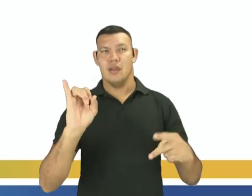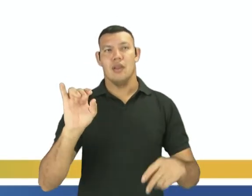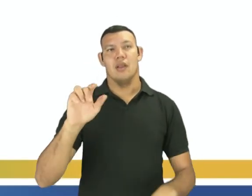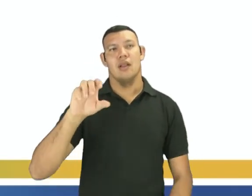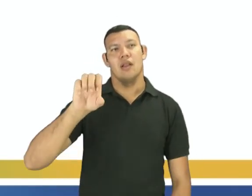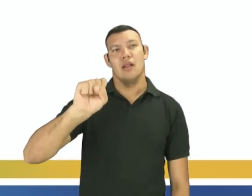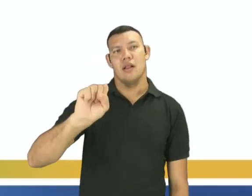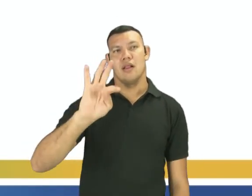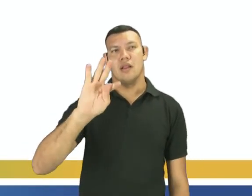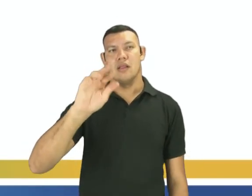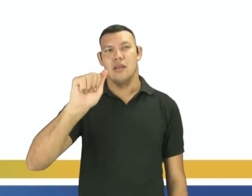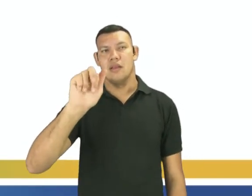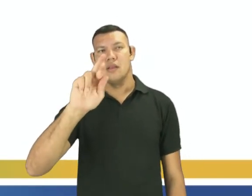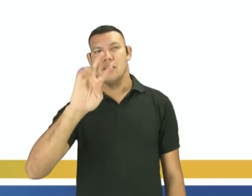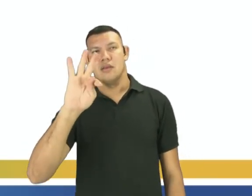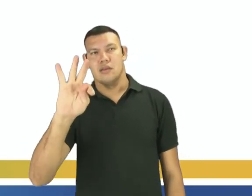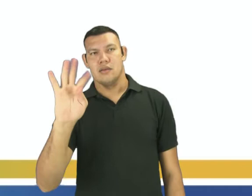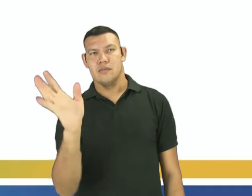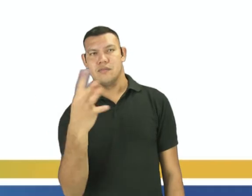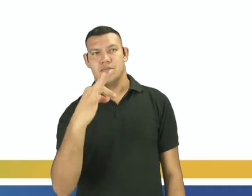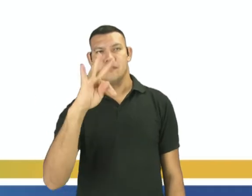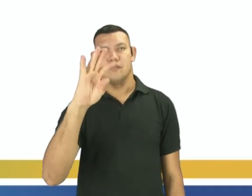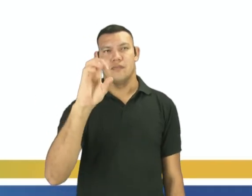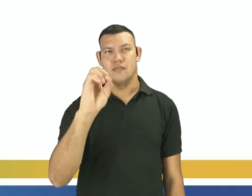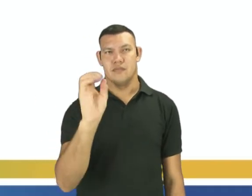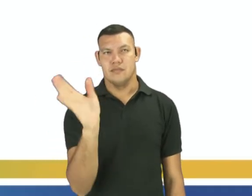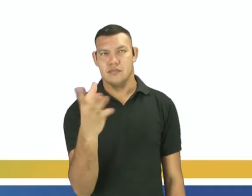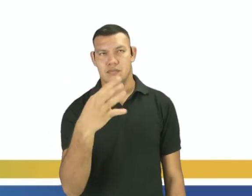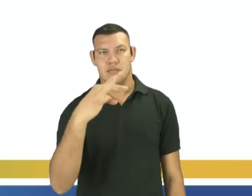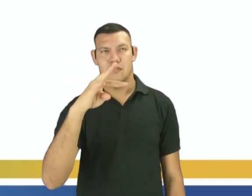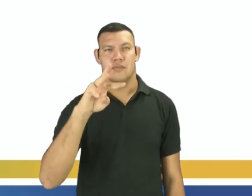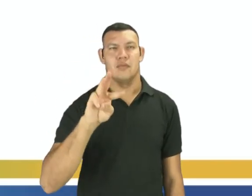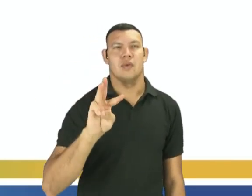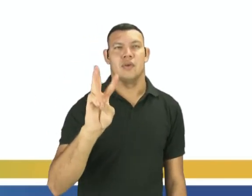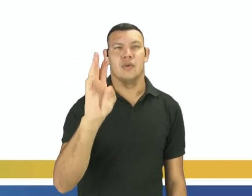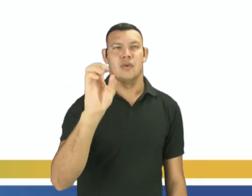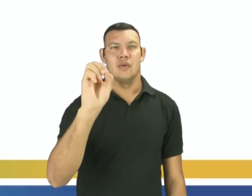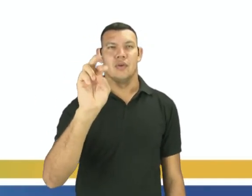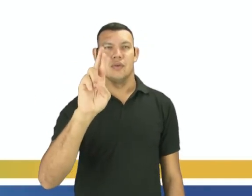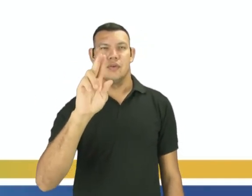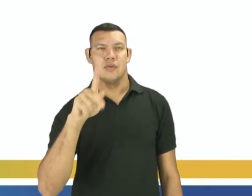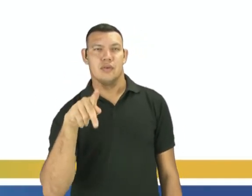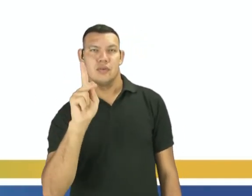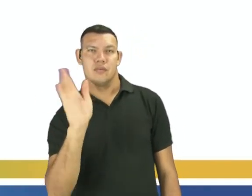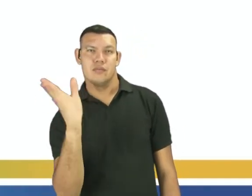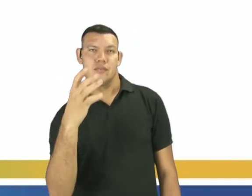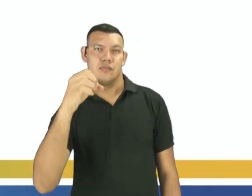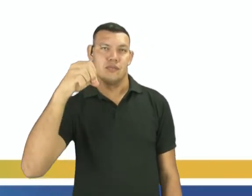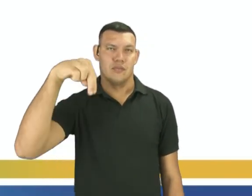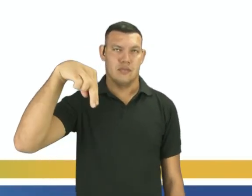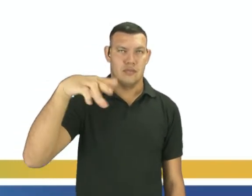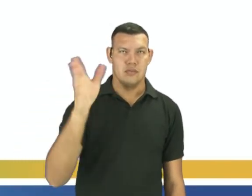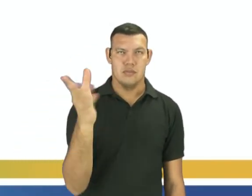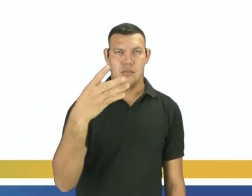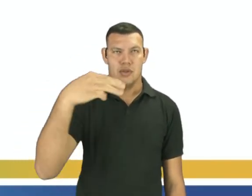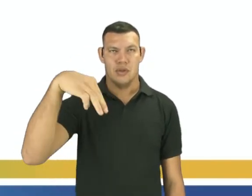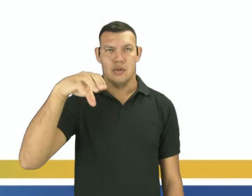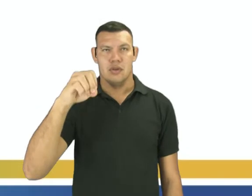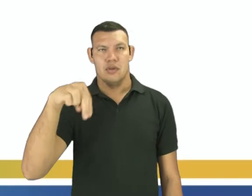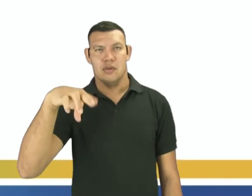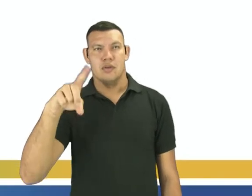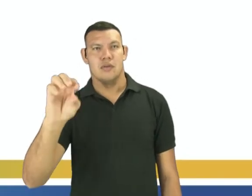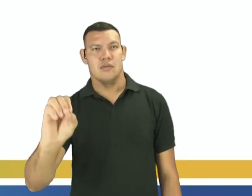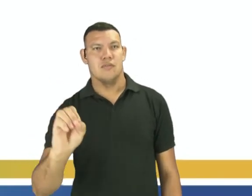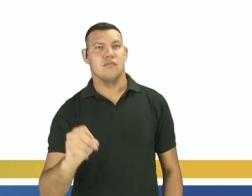né? Begin também é começar, continue é continuar. Então, e alguns outros verbos, então, não haverá mudança